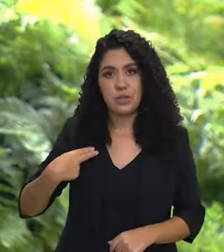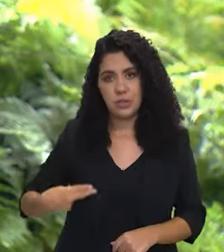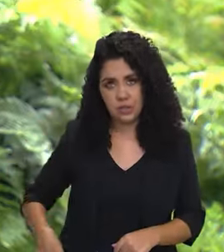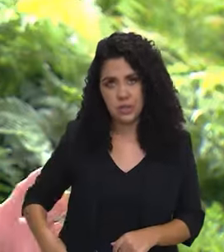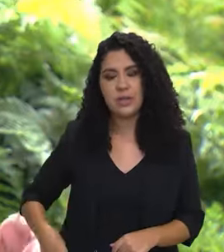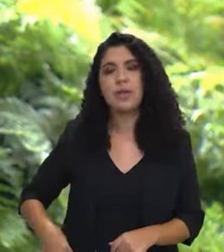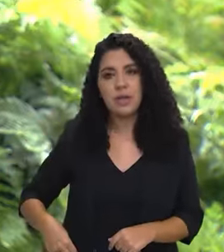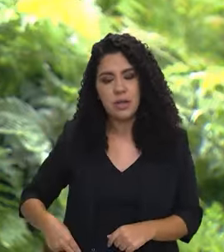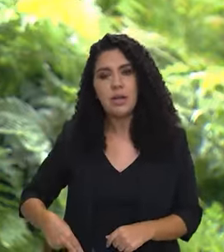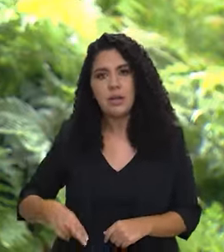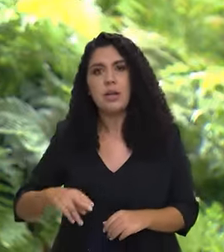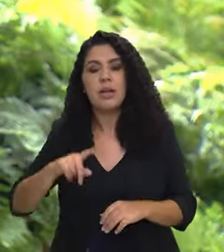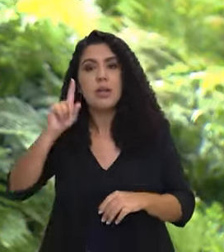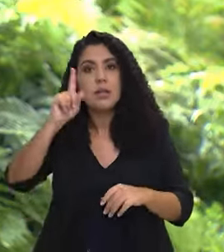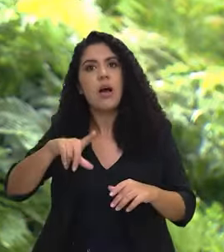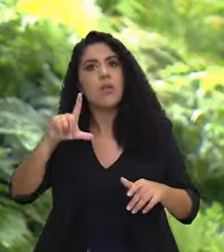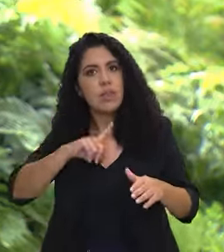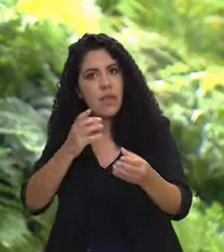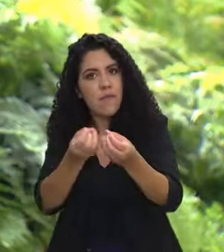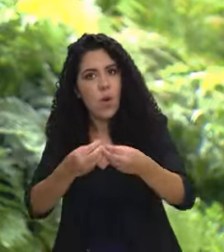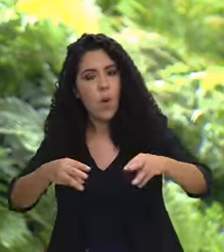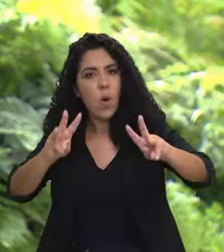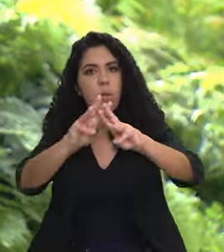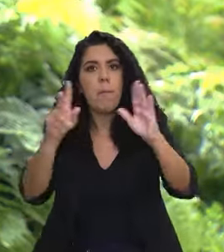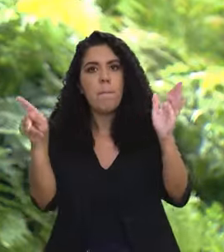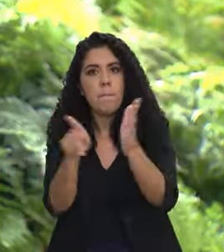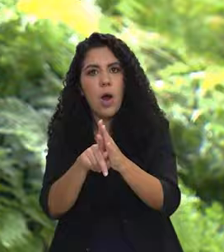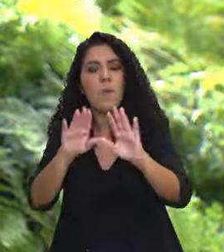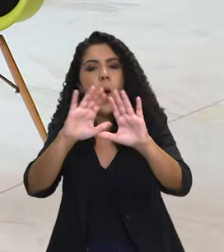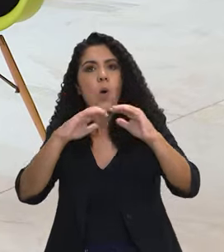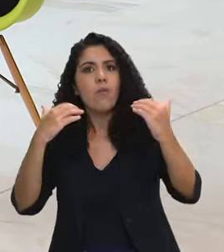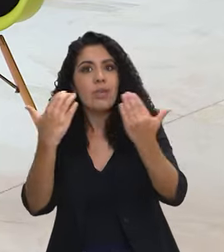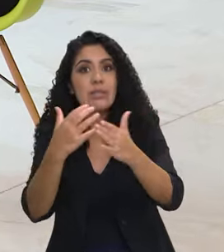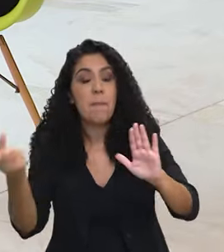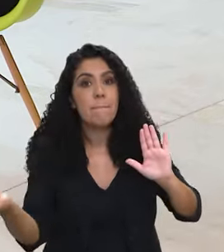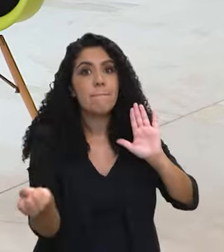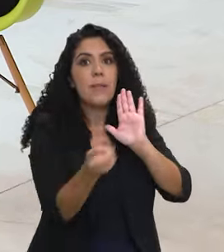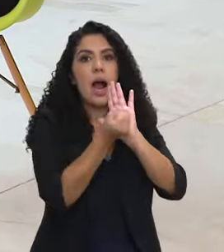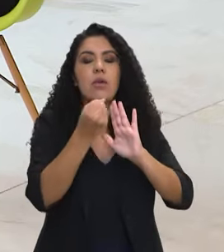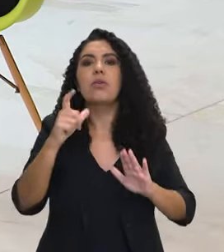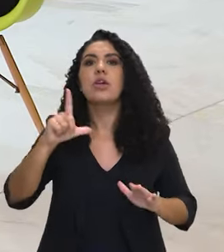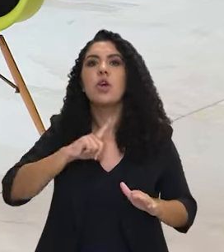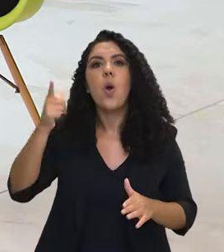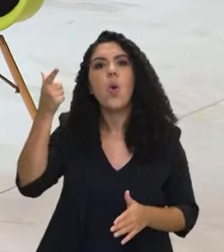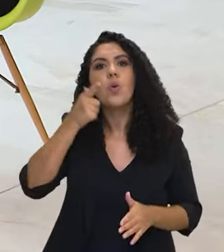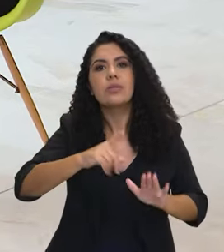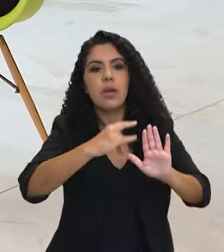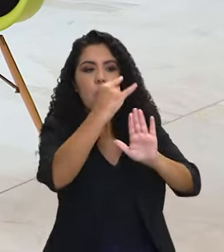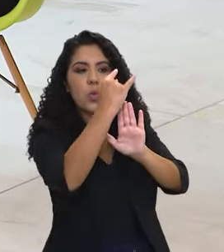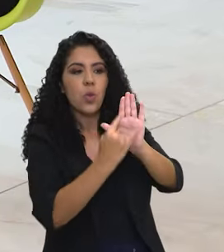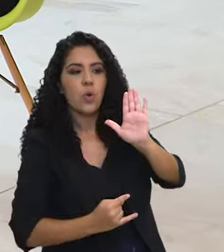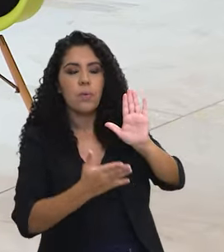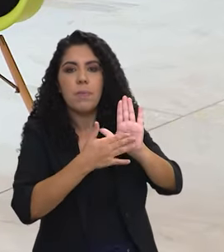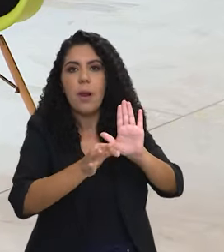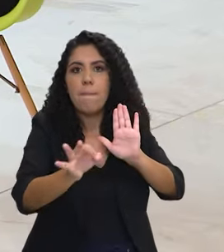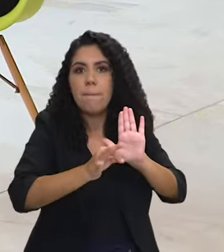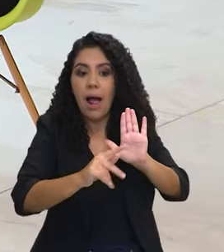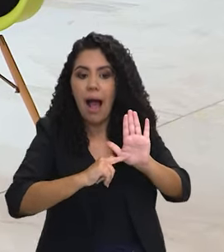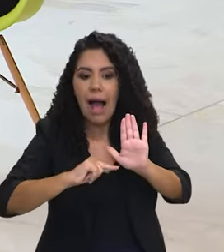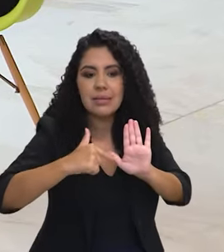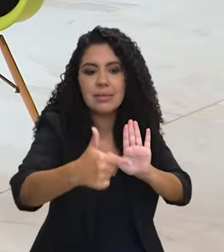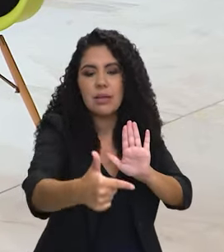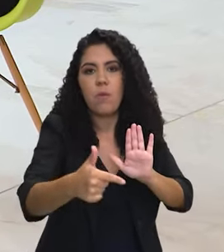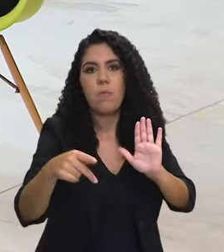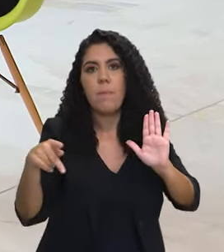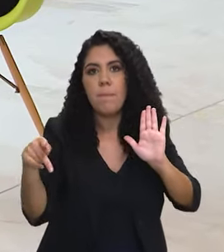foi uma década de grandes conferências das Nações Unidas e houve essa conferência, que é uma conferência marco, da qual saiu um plano de ação de Pequim,